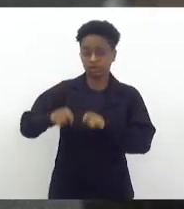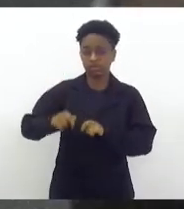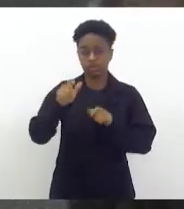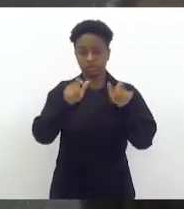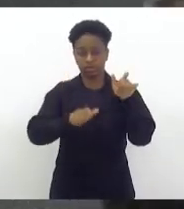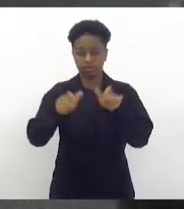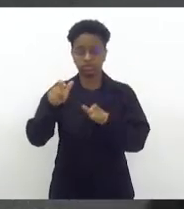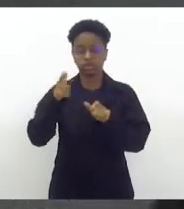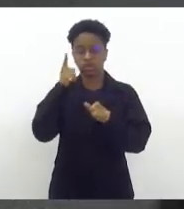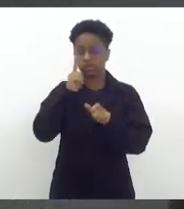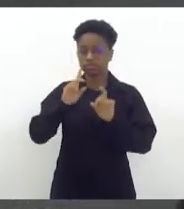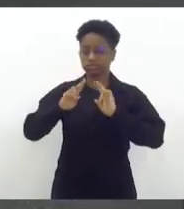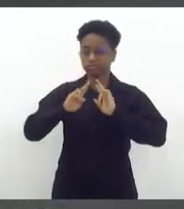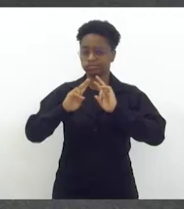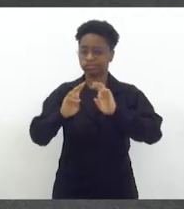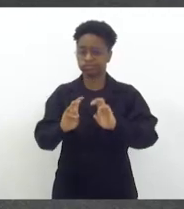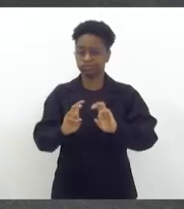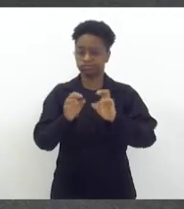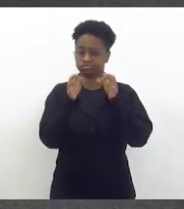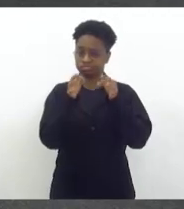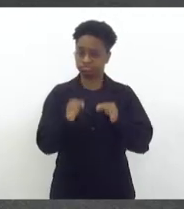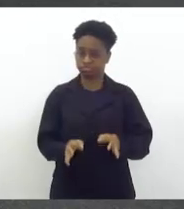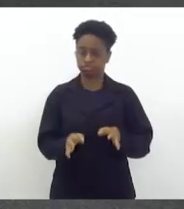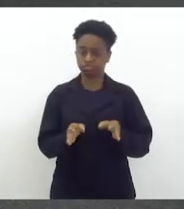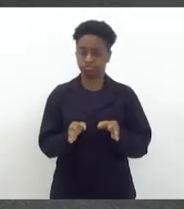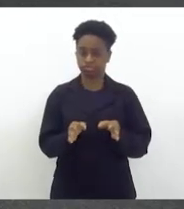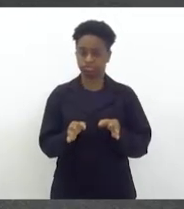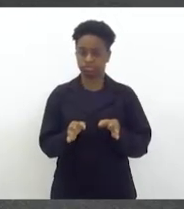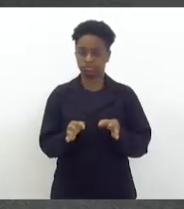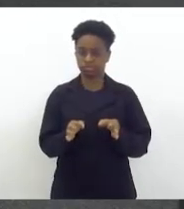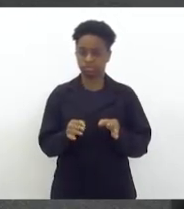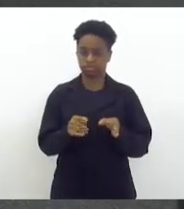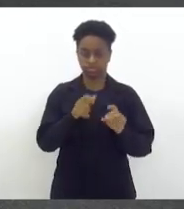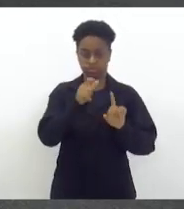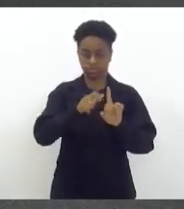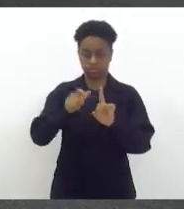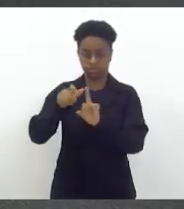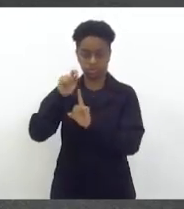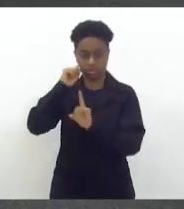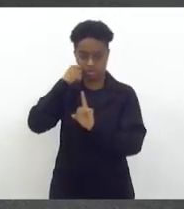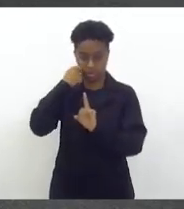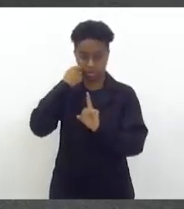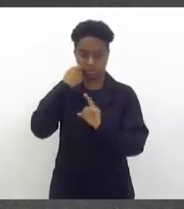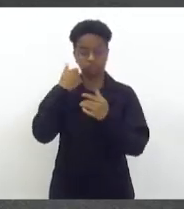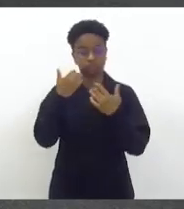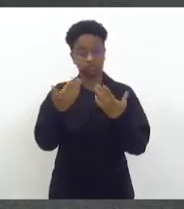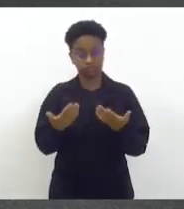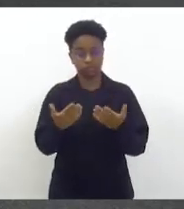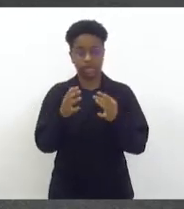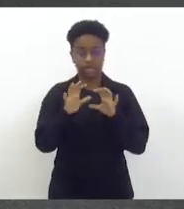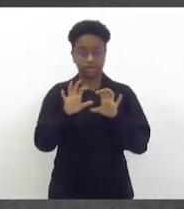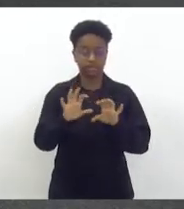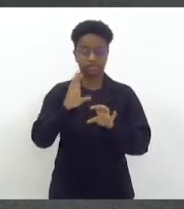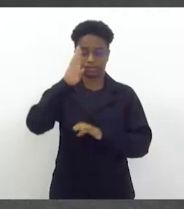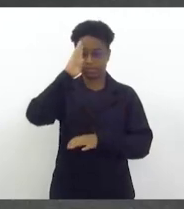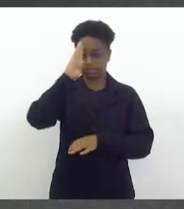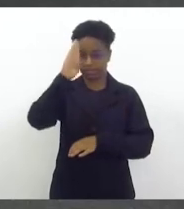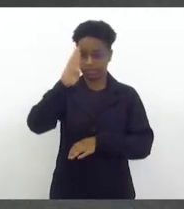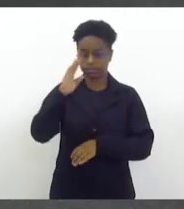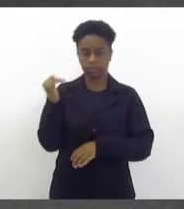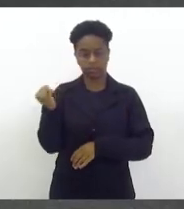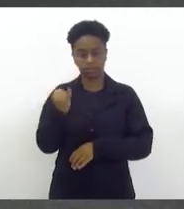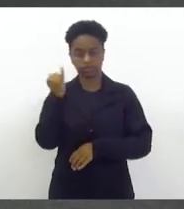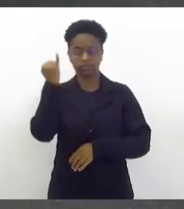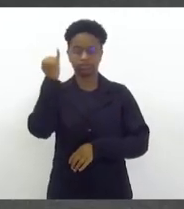pessoa se reconhecer na sua dignidade humana enquanto negro ou negra. Então, nesse sentido, é fundamental e importante que a